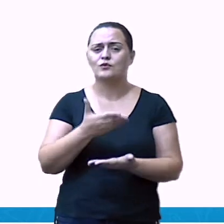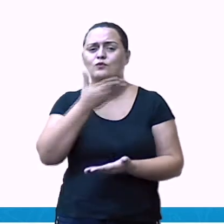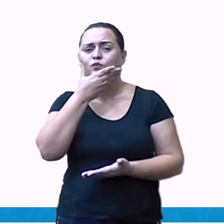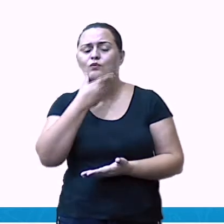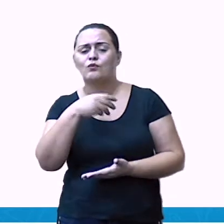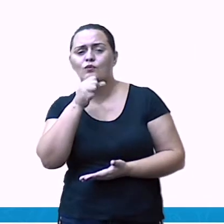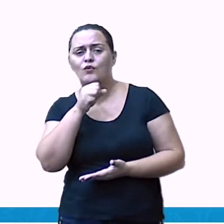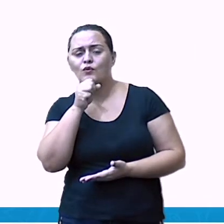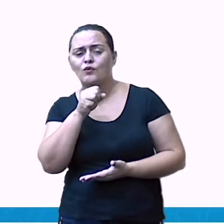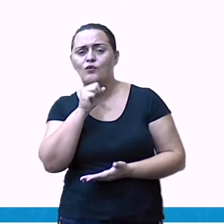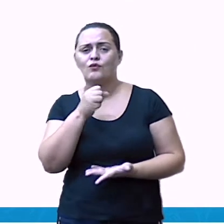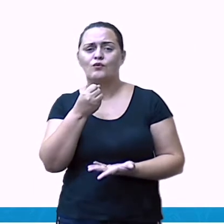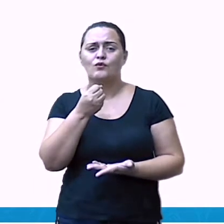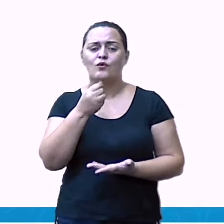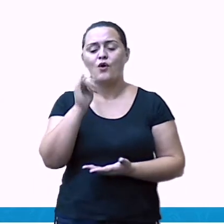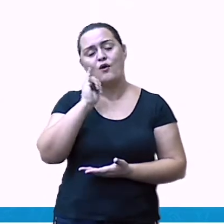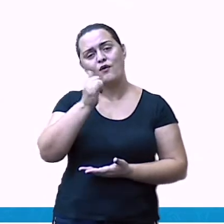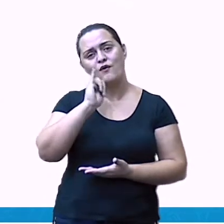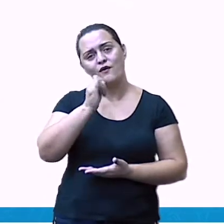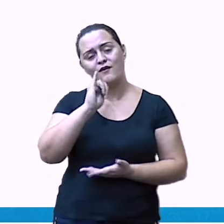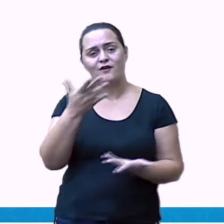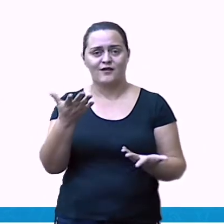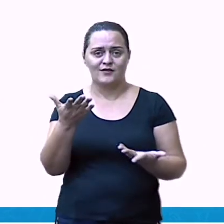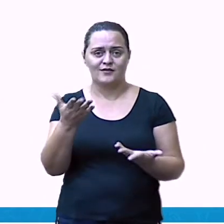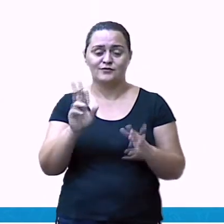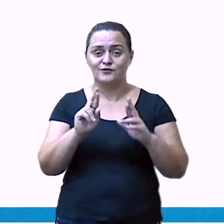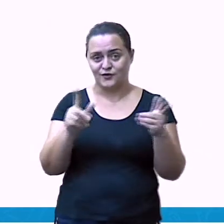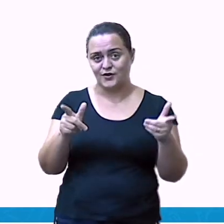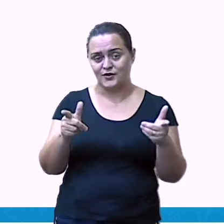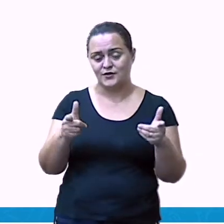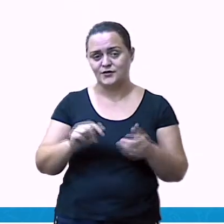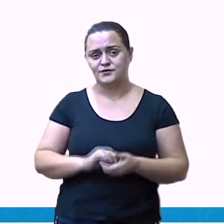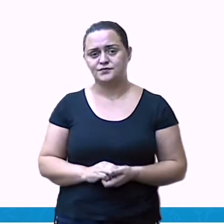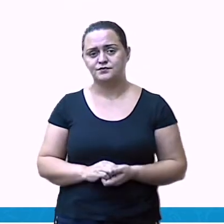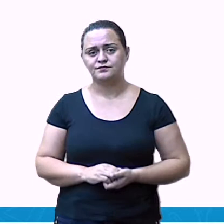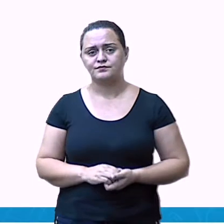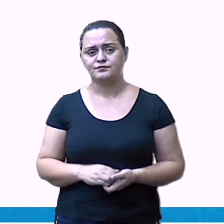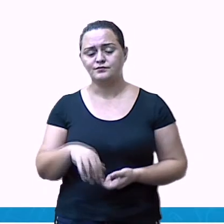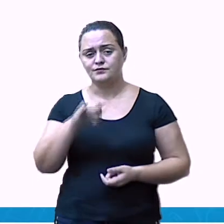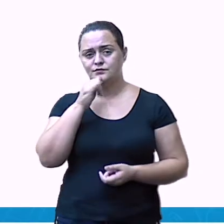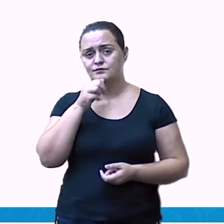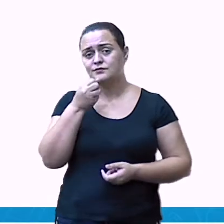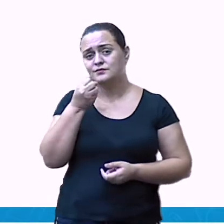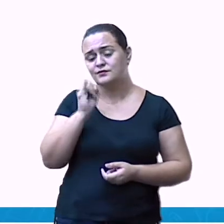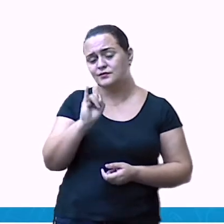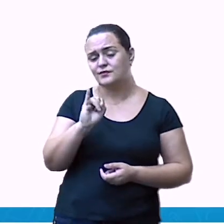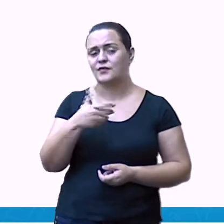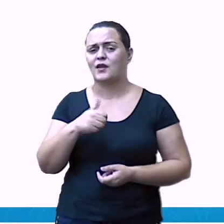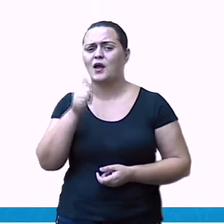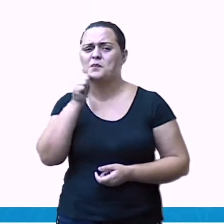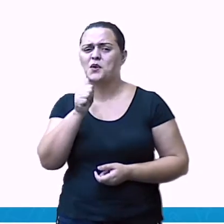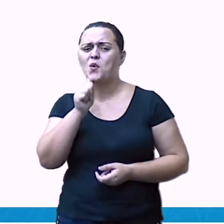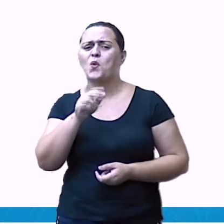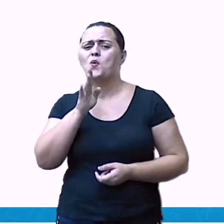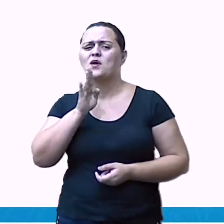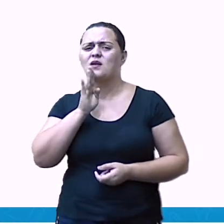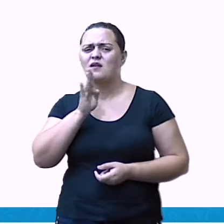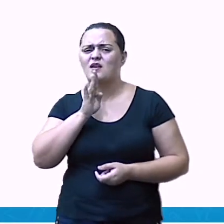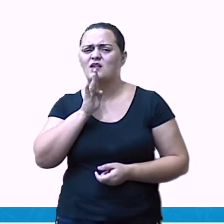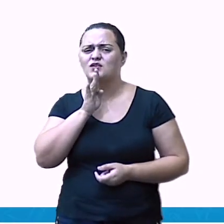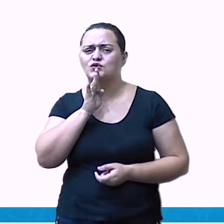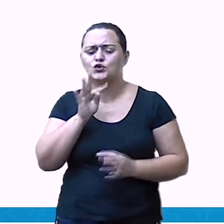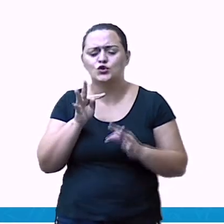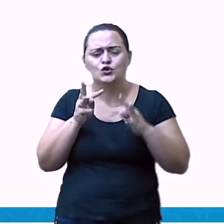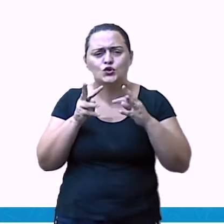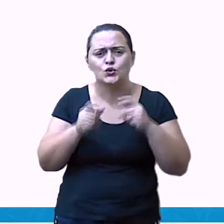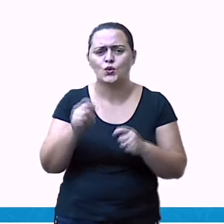vovô coloca por conta dele. Se a menina conhece bem a história de Chapeuzinho Vermelho, por